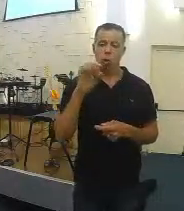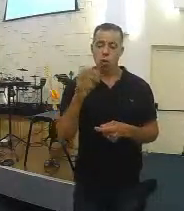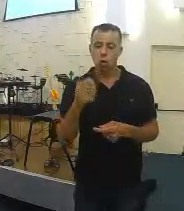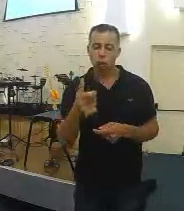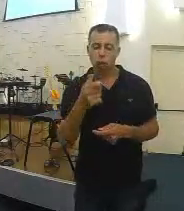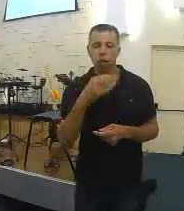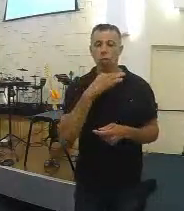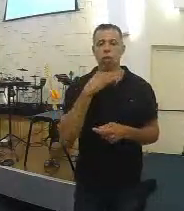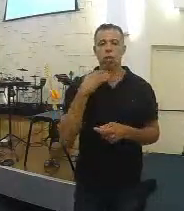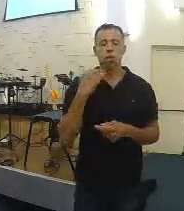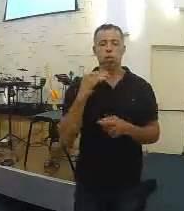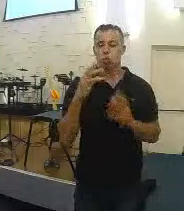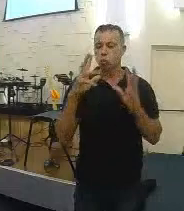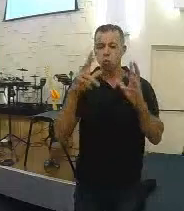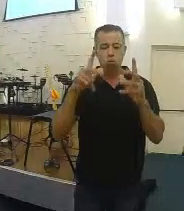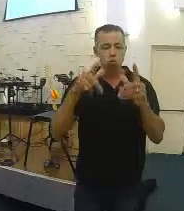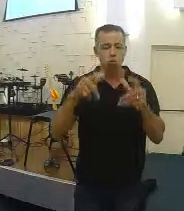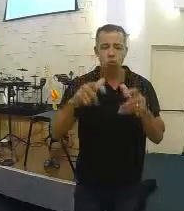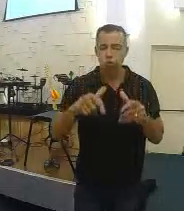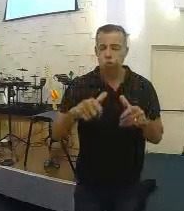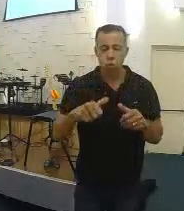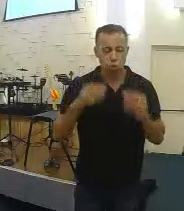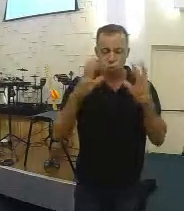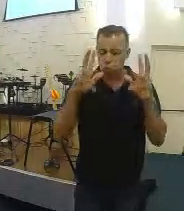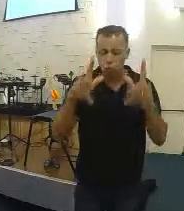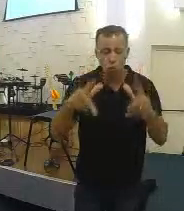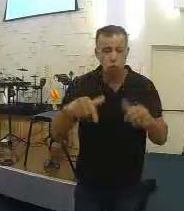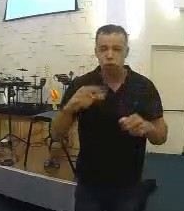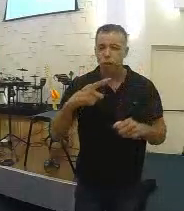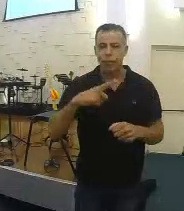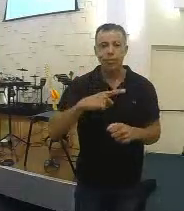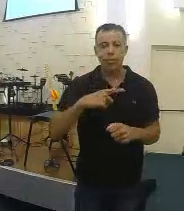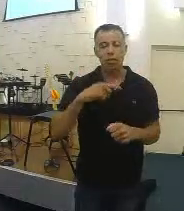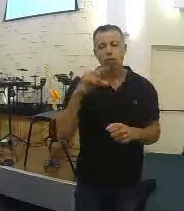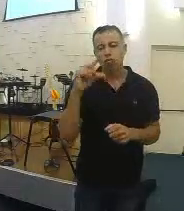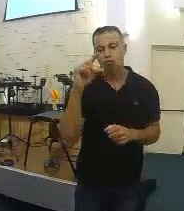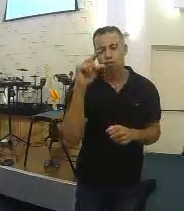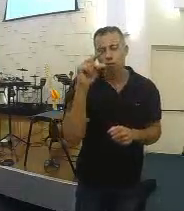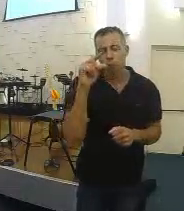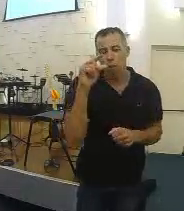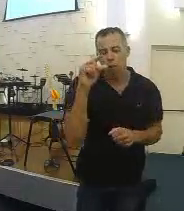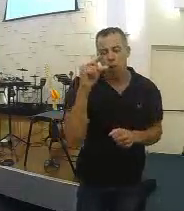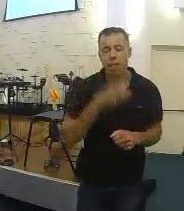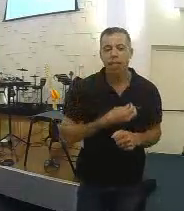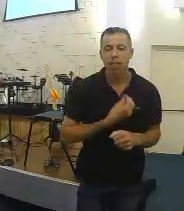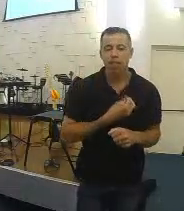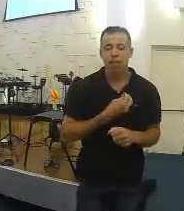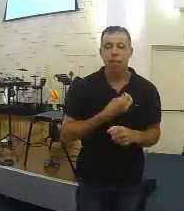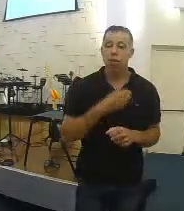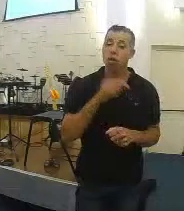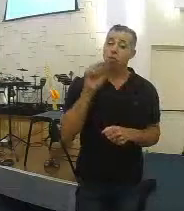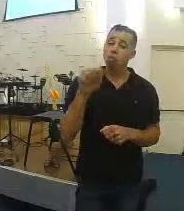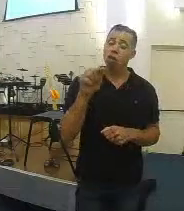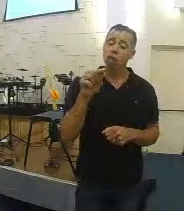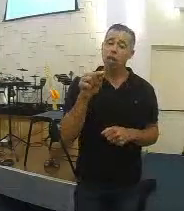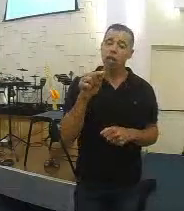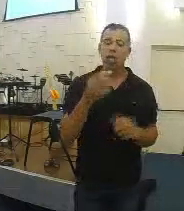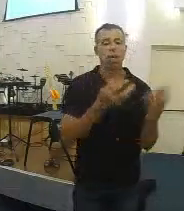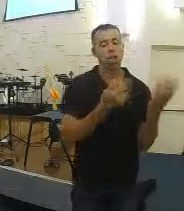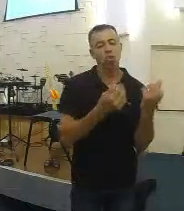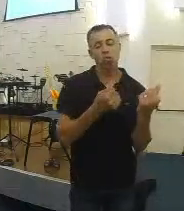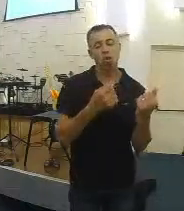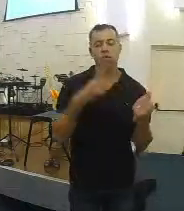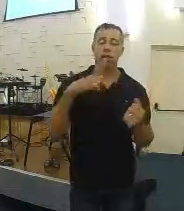as minhas posses por um pouquinho de tempo. Você que é jovem, que tem 18 anos de idade, que tem 20 anos de